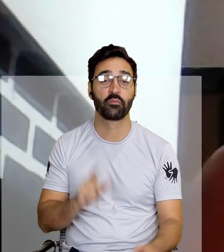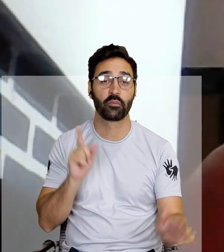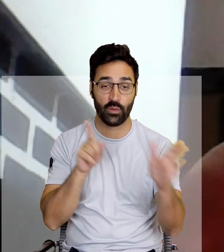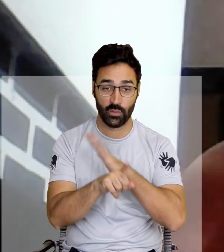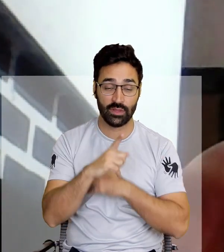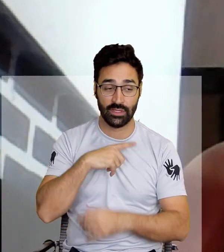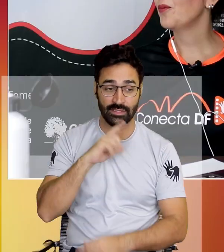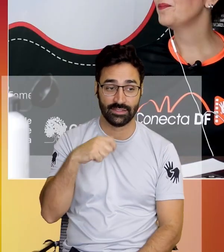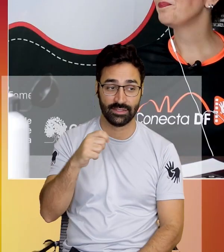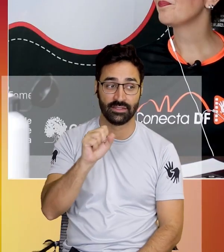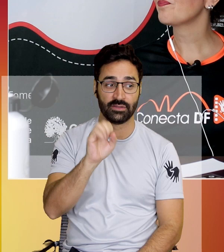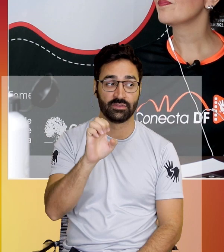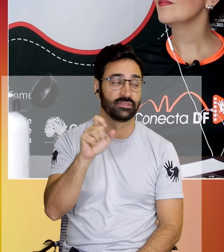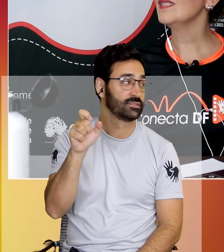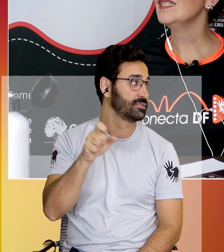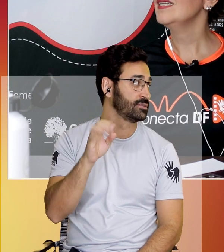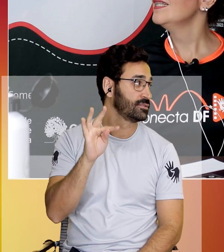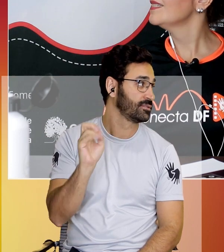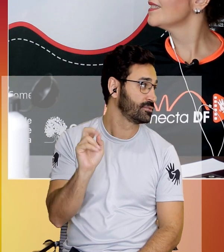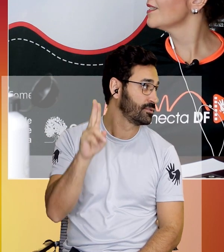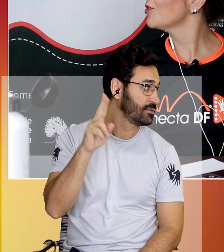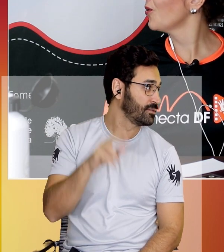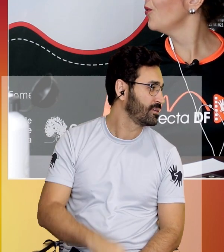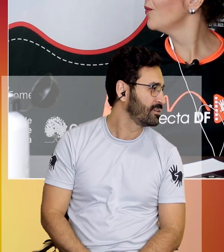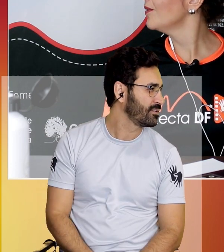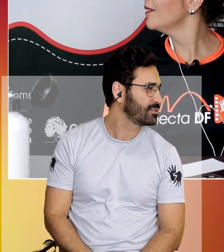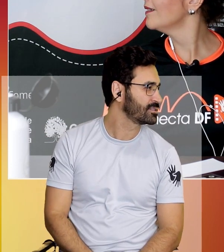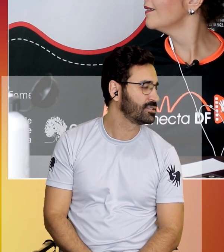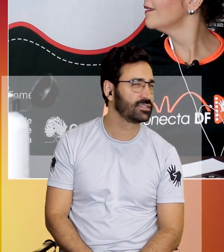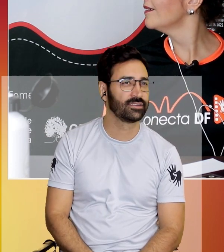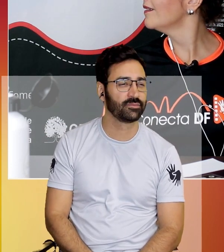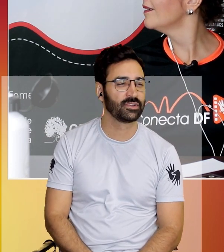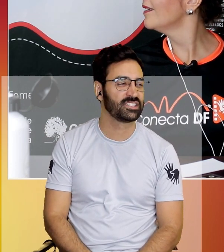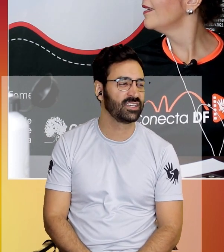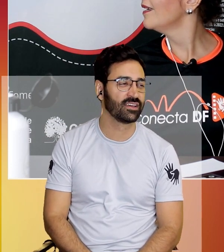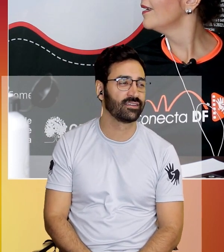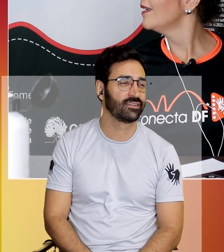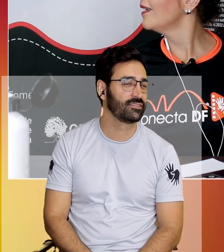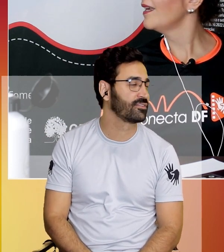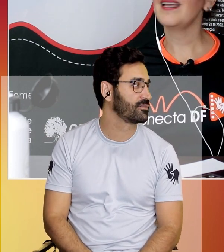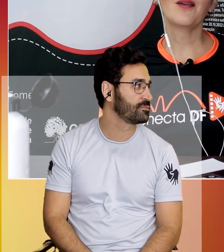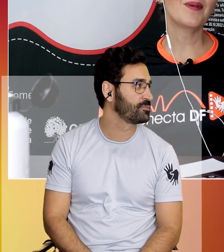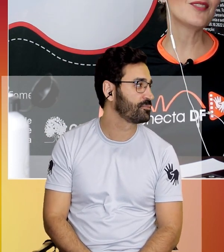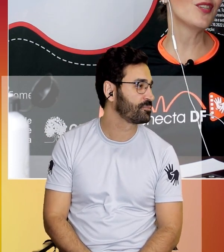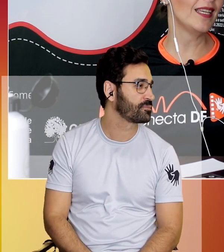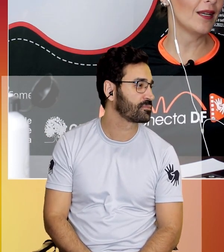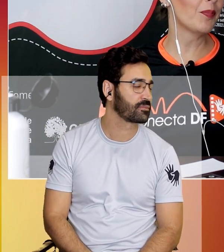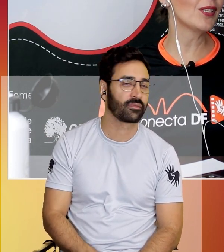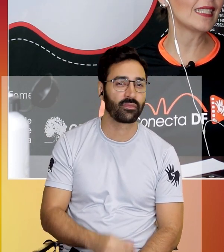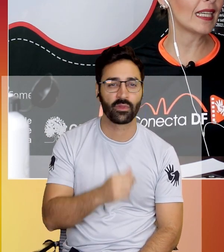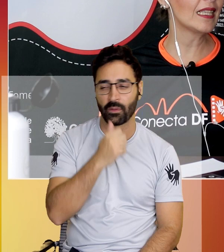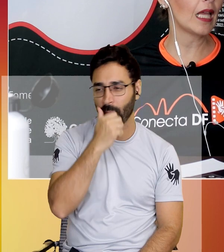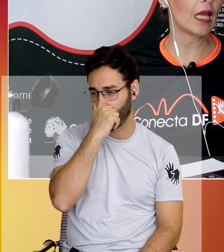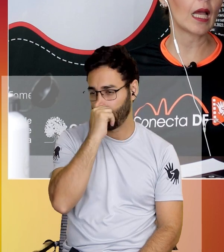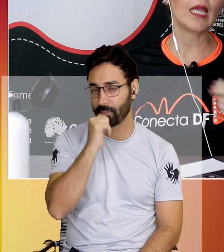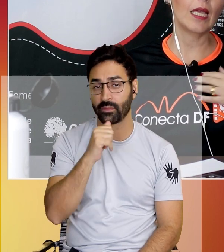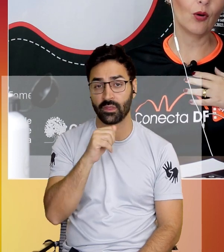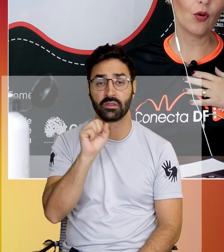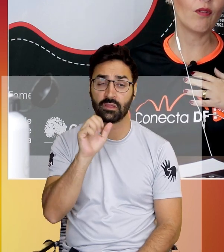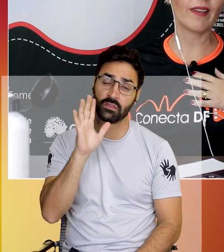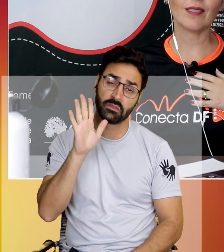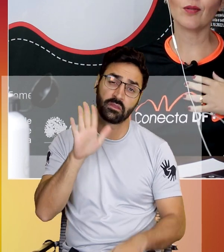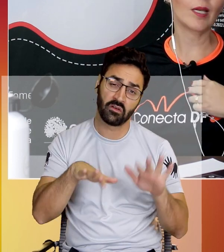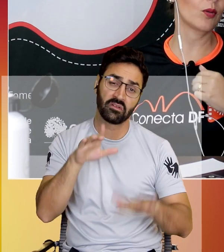Então, sextou É uma gíria, pode ser que tenha.